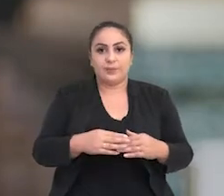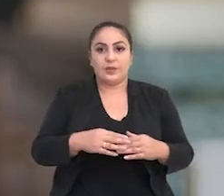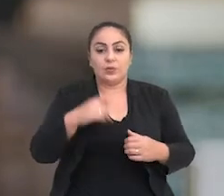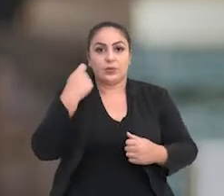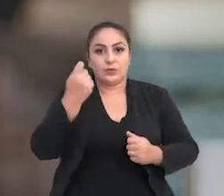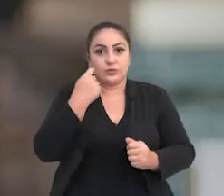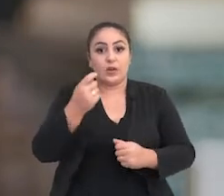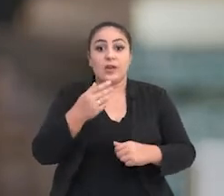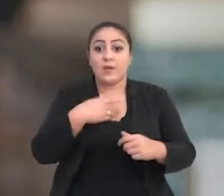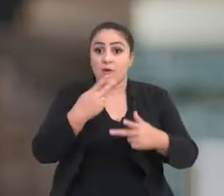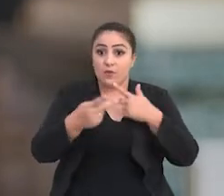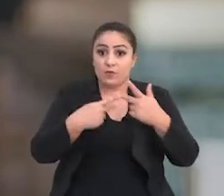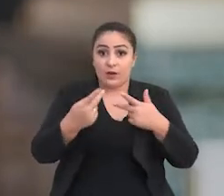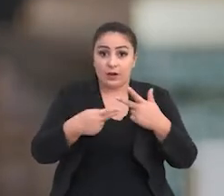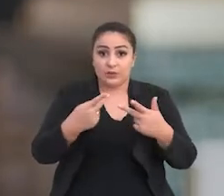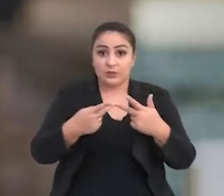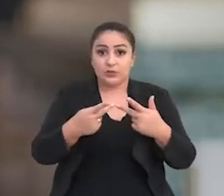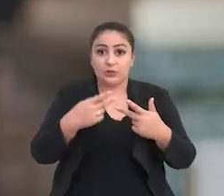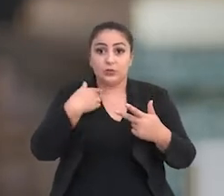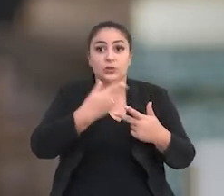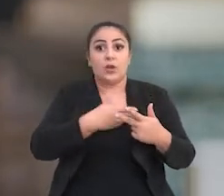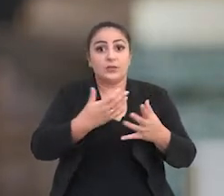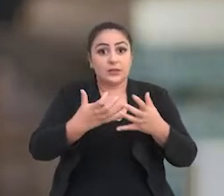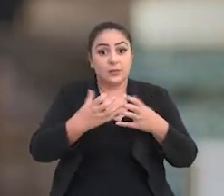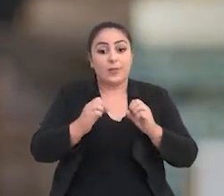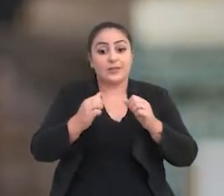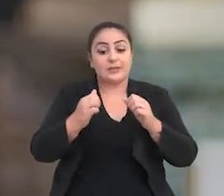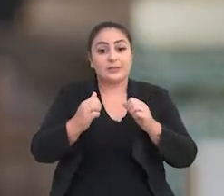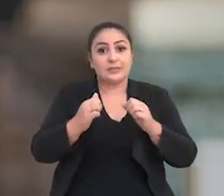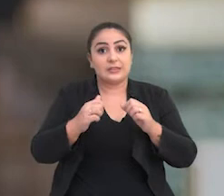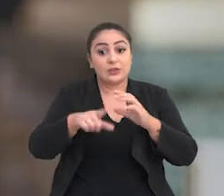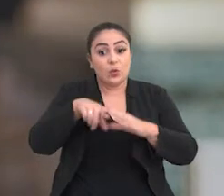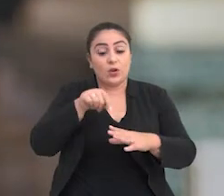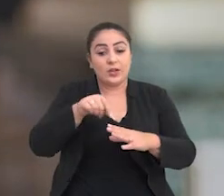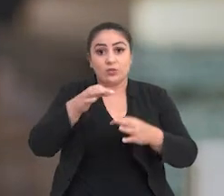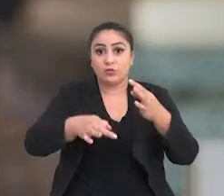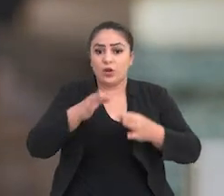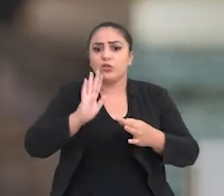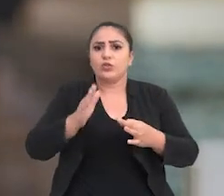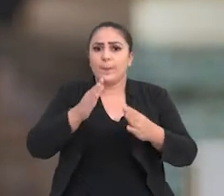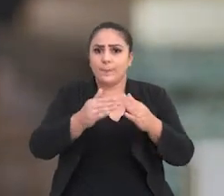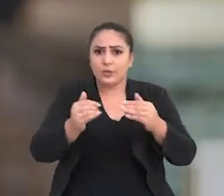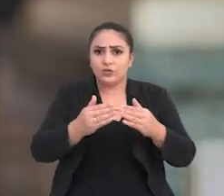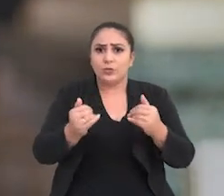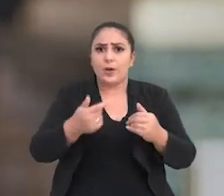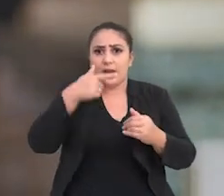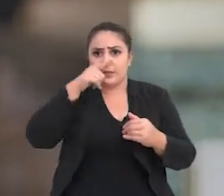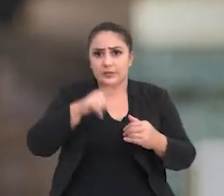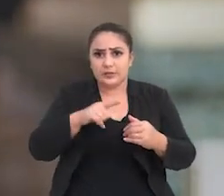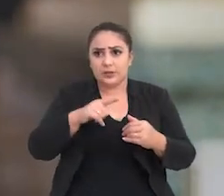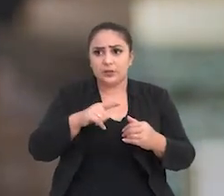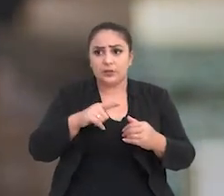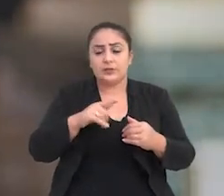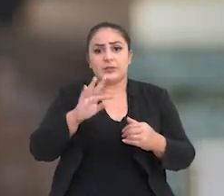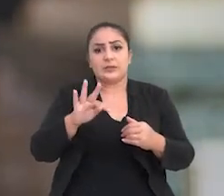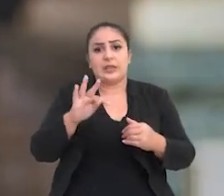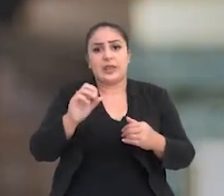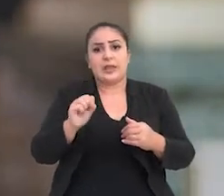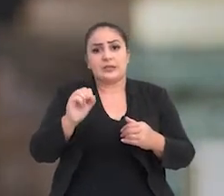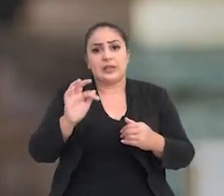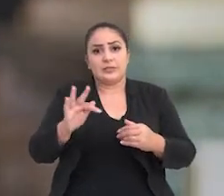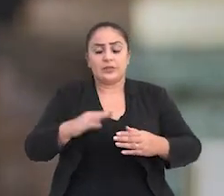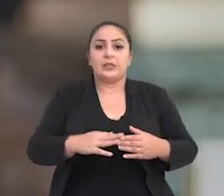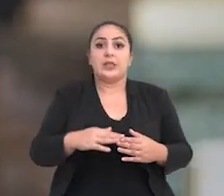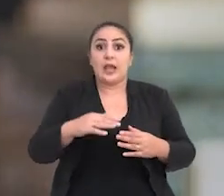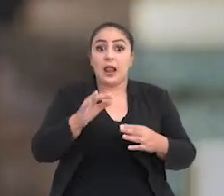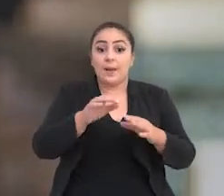do Sul. Eu insisto, existe uma decisão judicial, da qual nós inclusive já recorremos junto ao Supremo Tribunal Federal, e